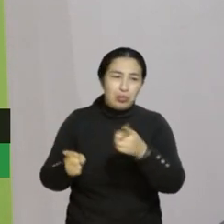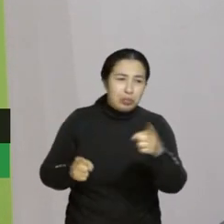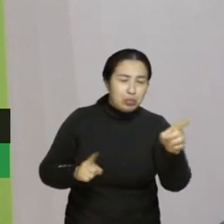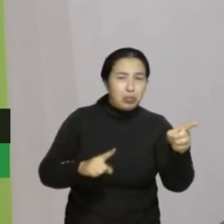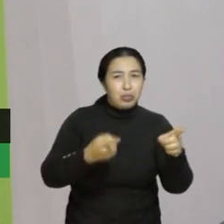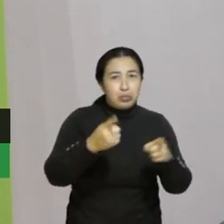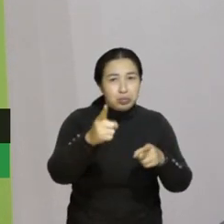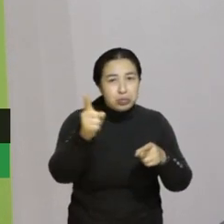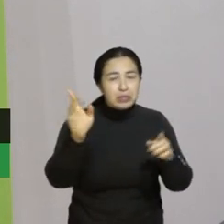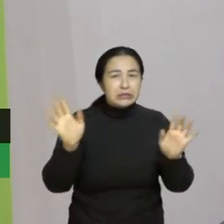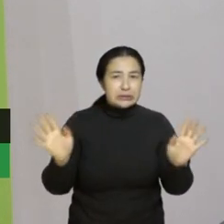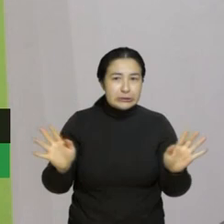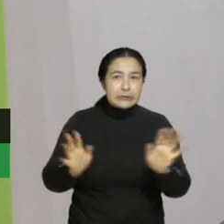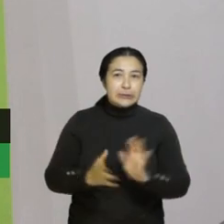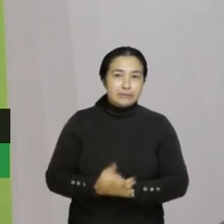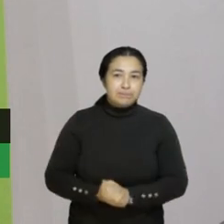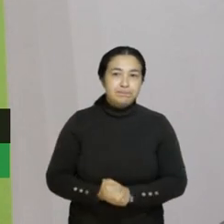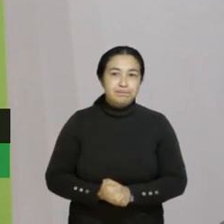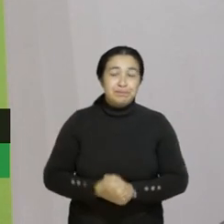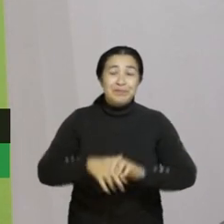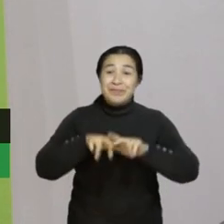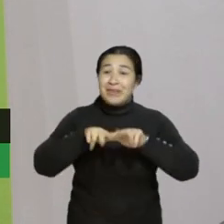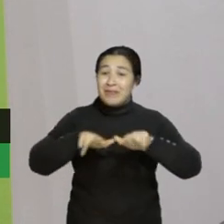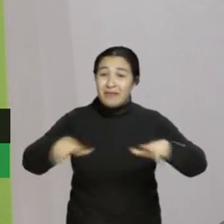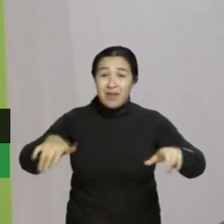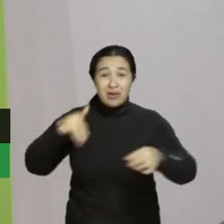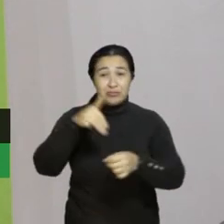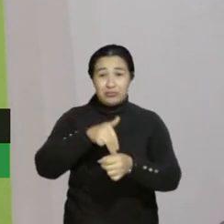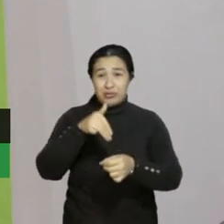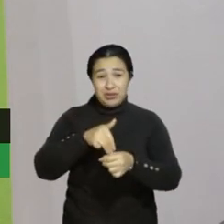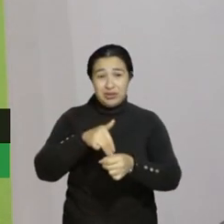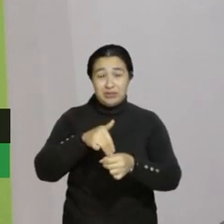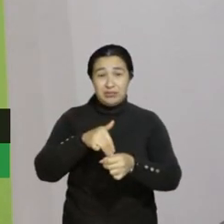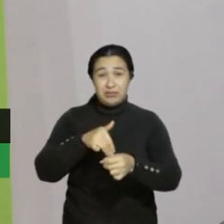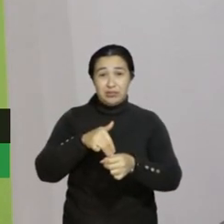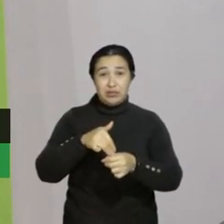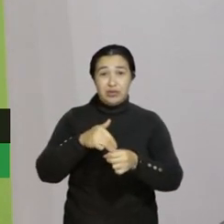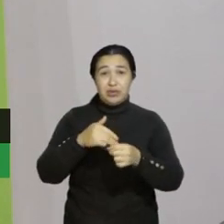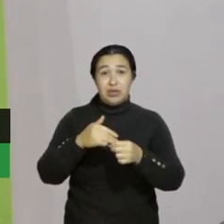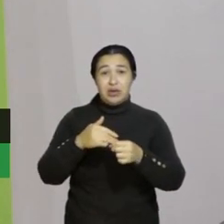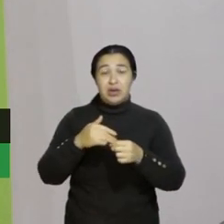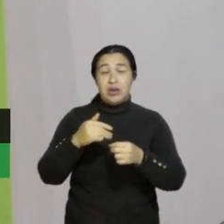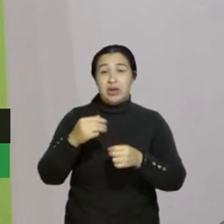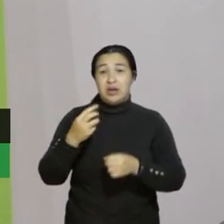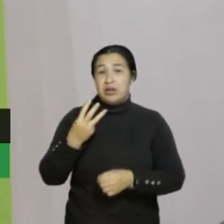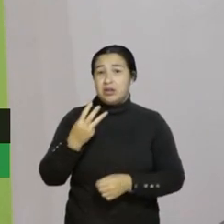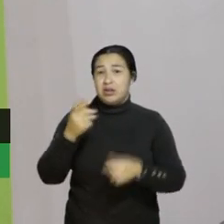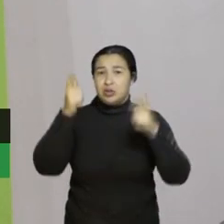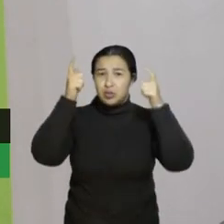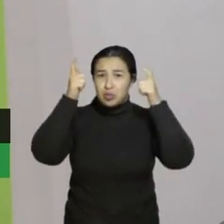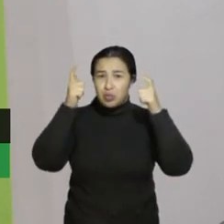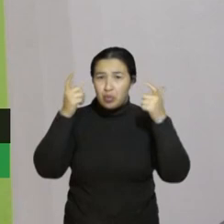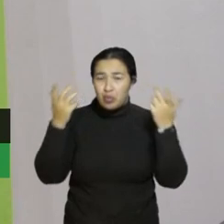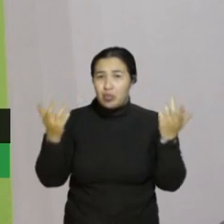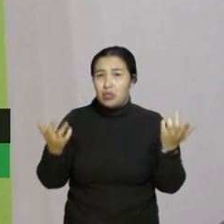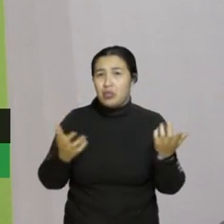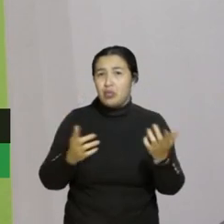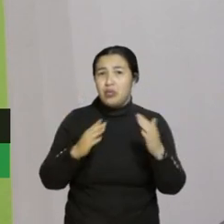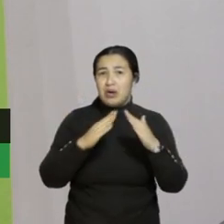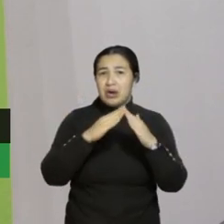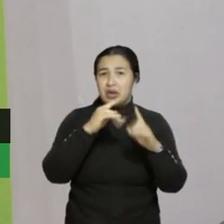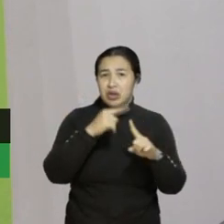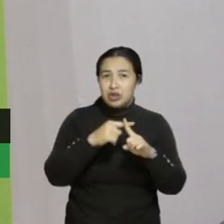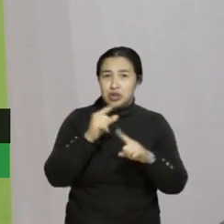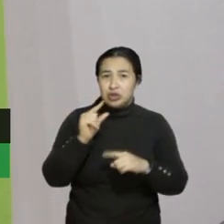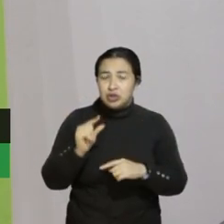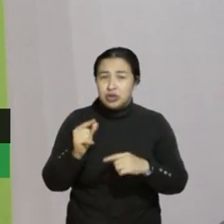Hamburgo, e tantas outras cidades, Igrejinha, Três Coroas, onde nós parávamos os nossos caminhões, os